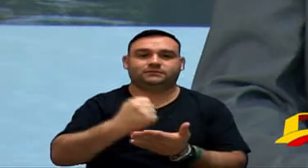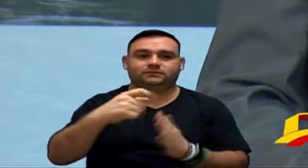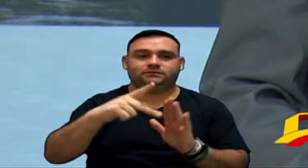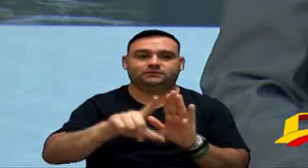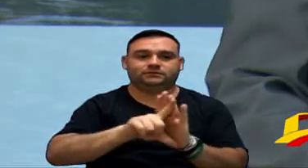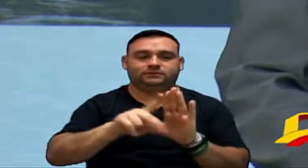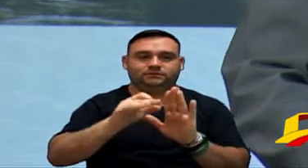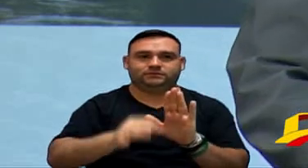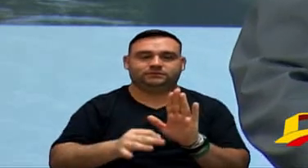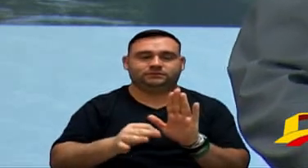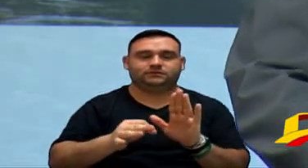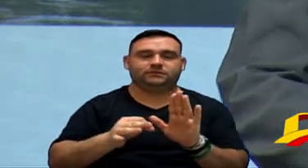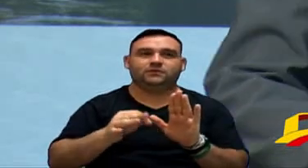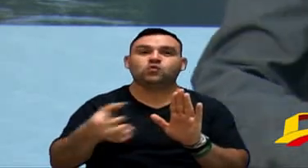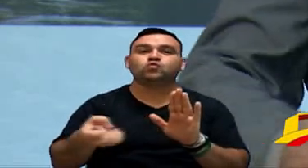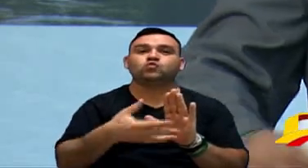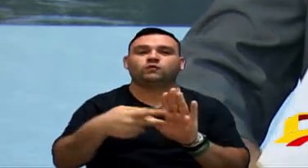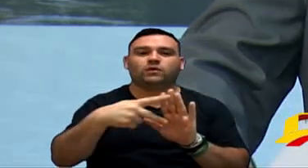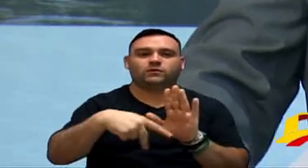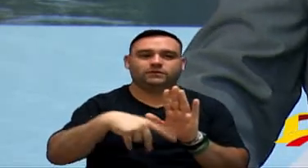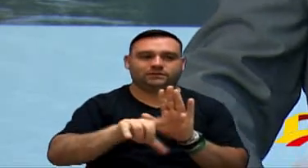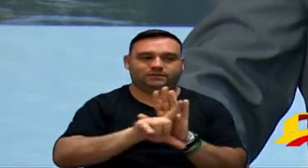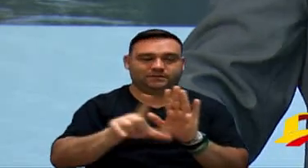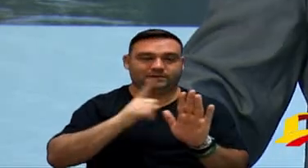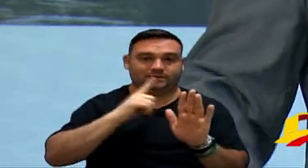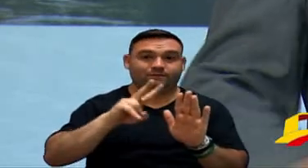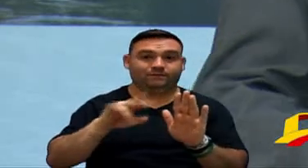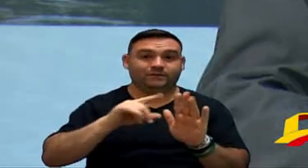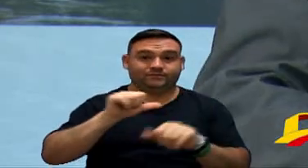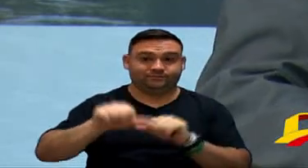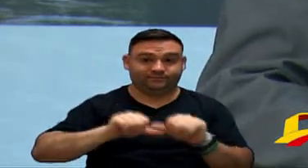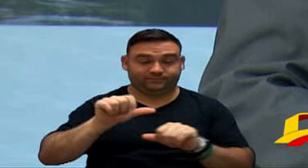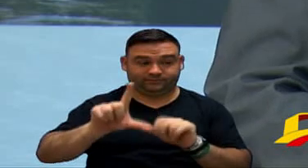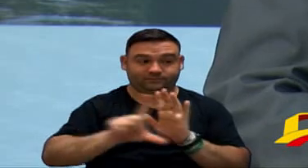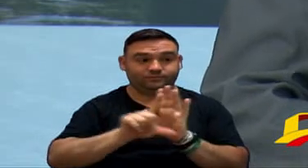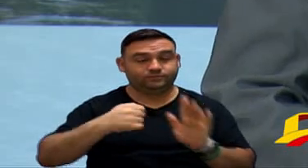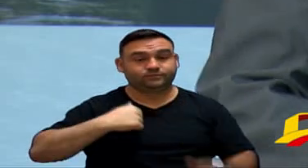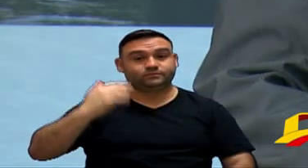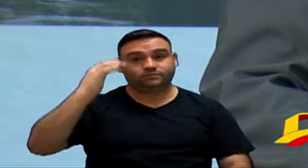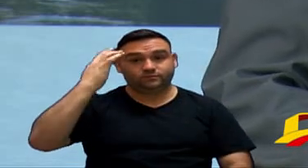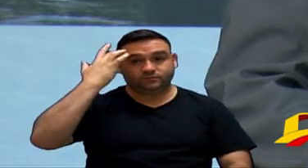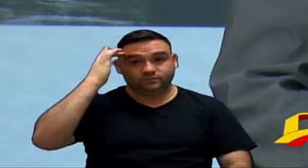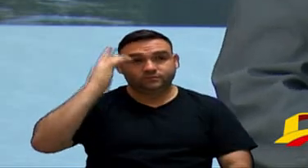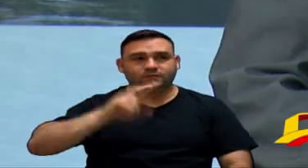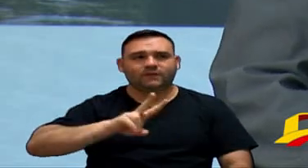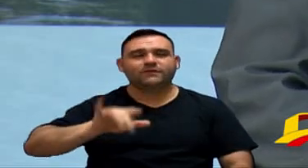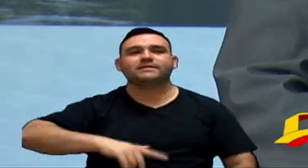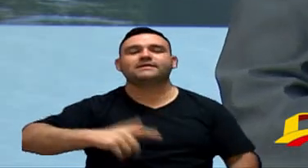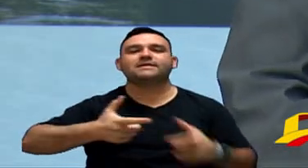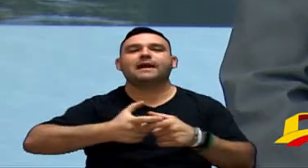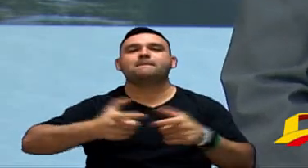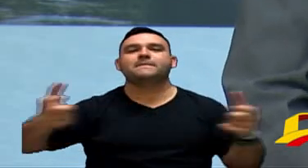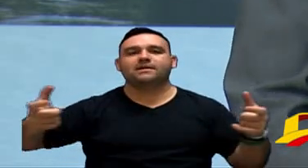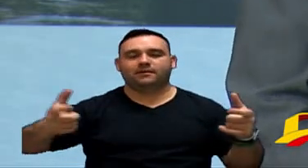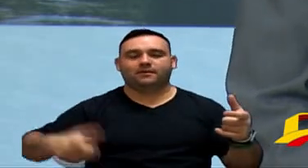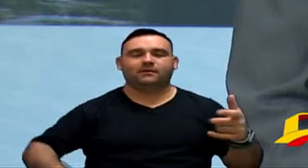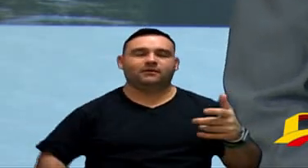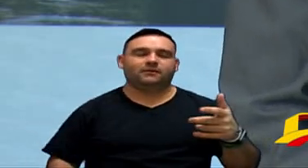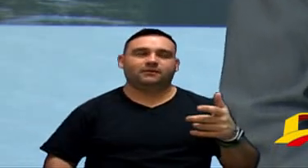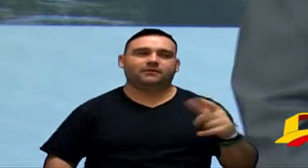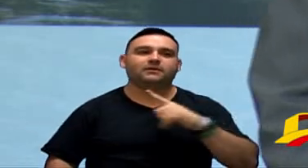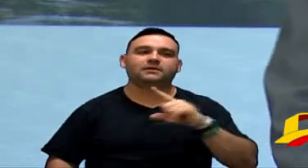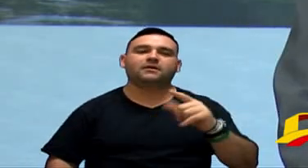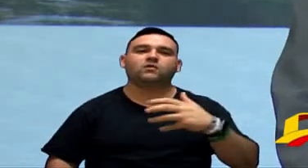essa esse novo projeto deverá se tornar lei e eu creio ela amplia muito mais